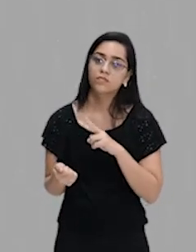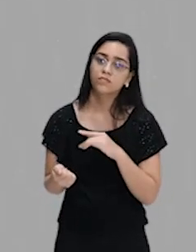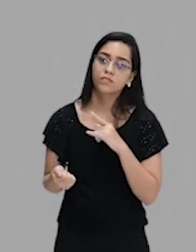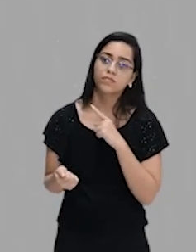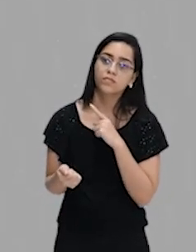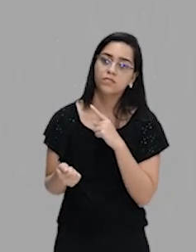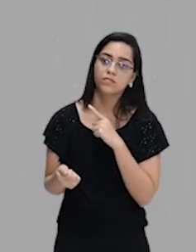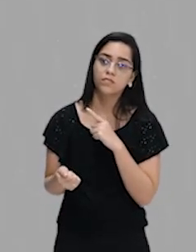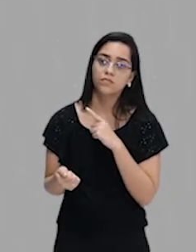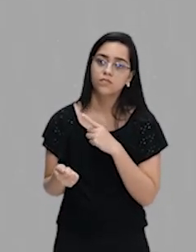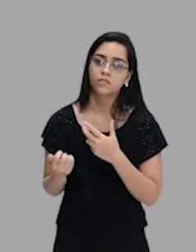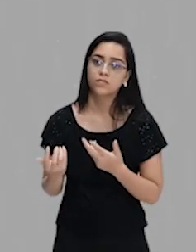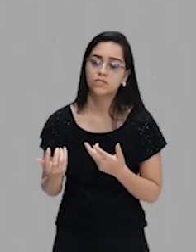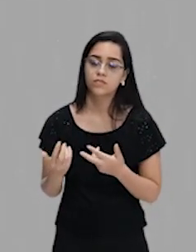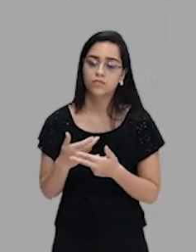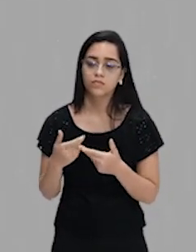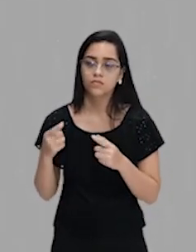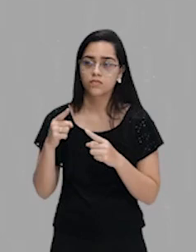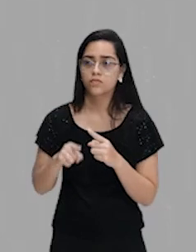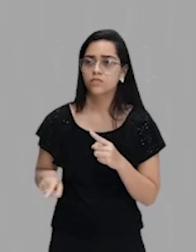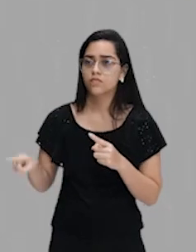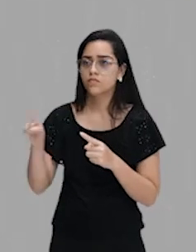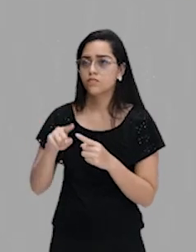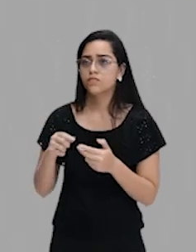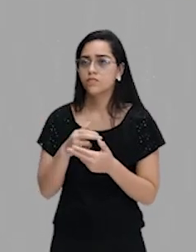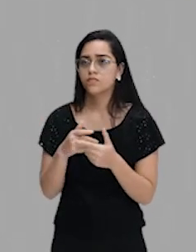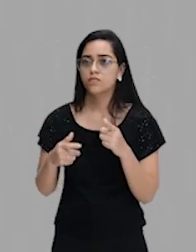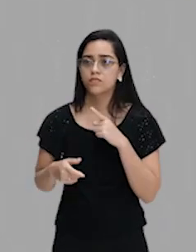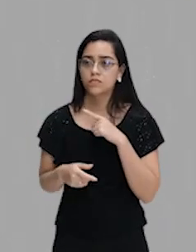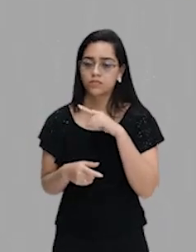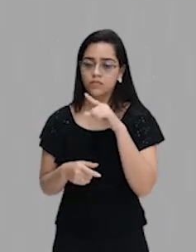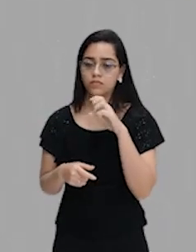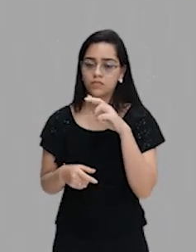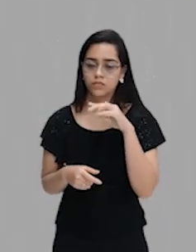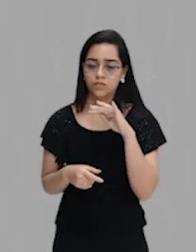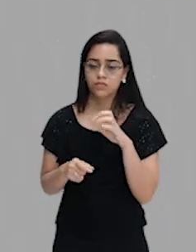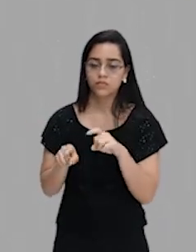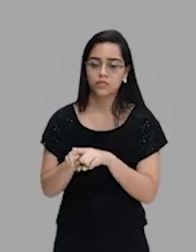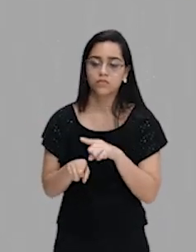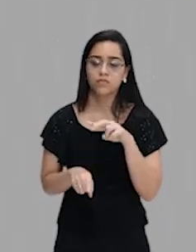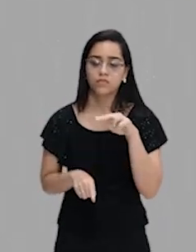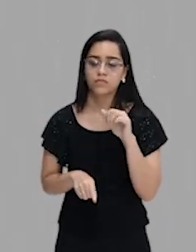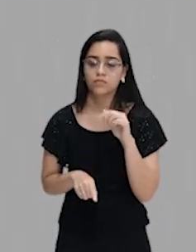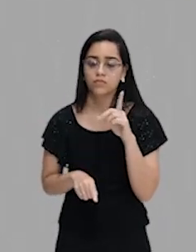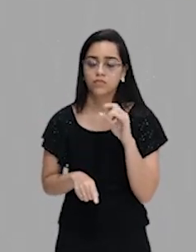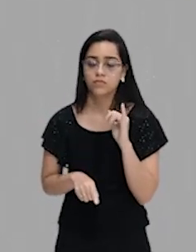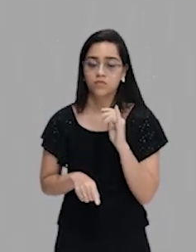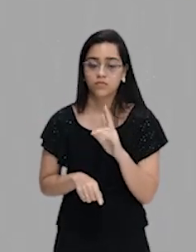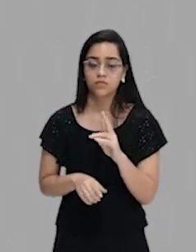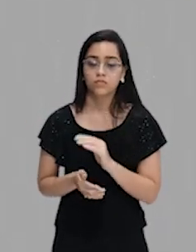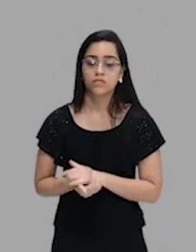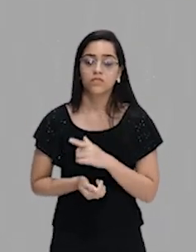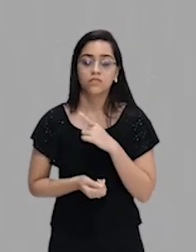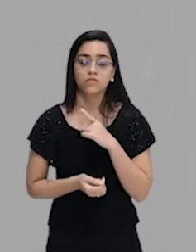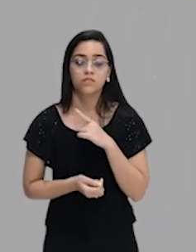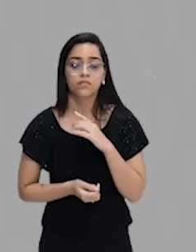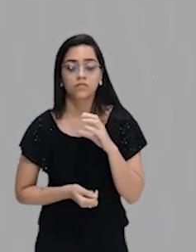aí, esse círculo ele passa pelo zênite e pelo nadir, certo? O círculo de